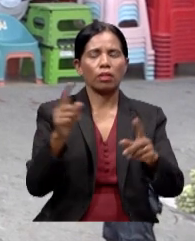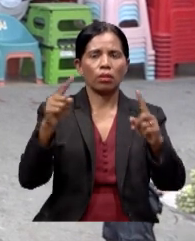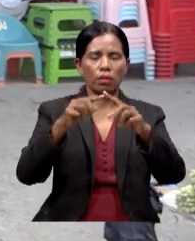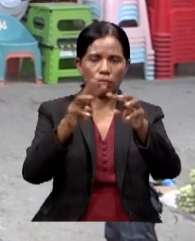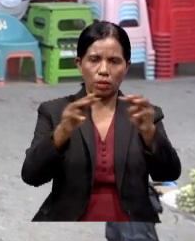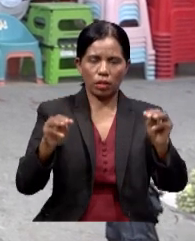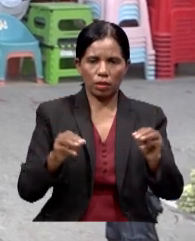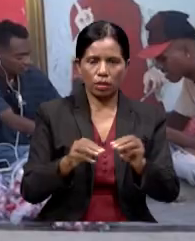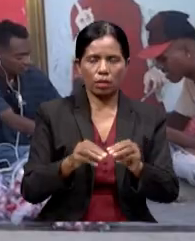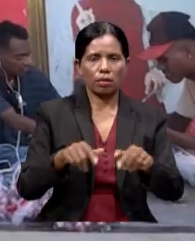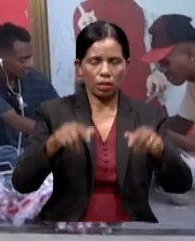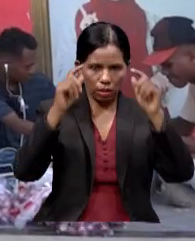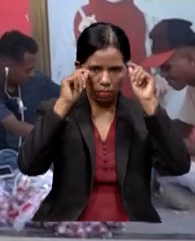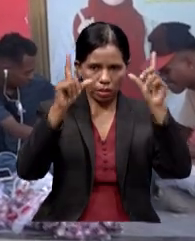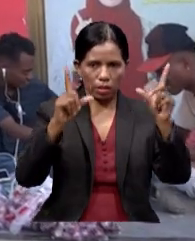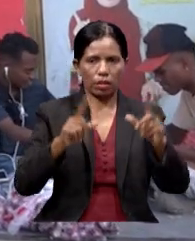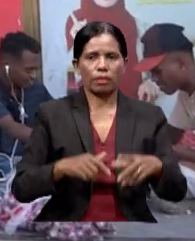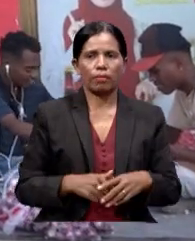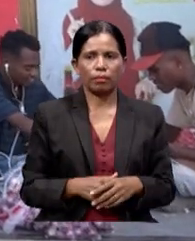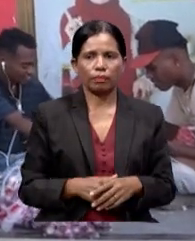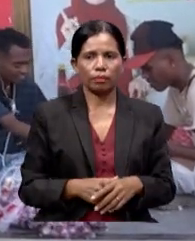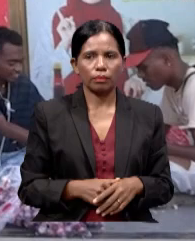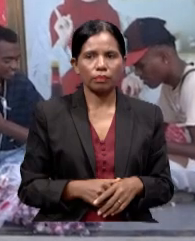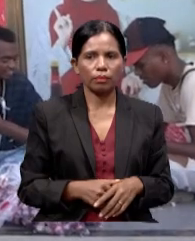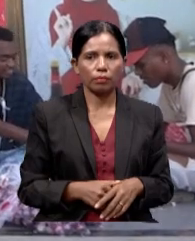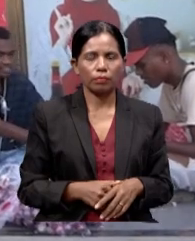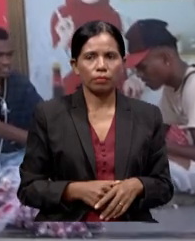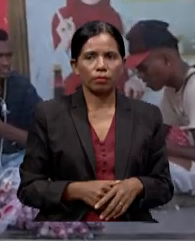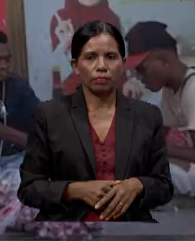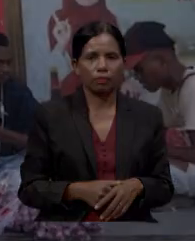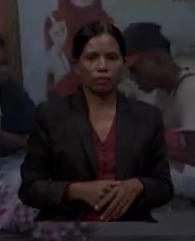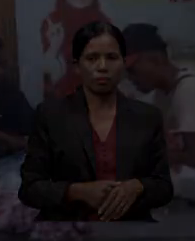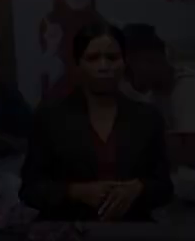munisipiu iha teritori Timor Leste Gasparinha de Souza Dilma Suzeti Yemen.